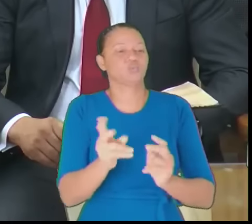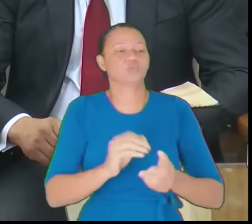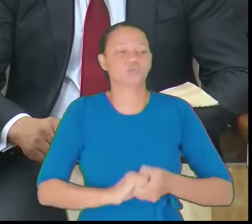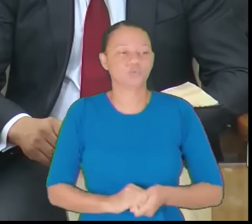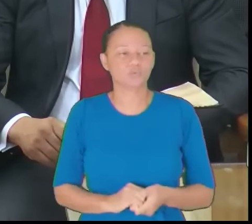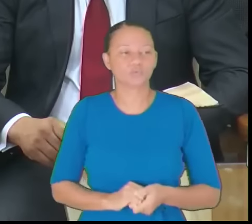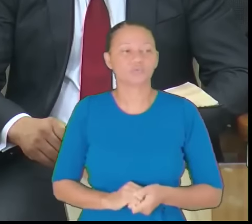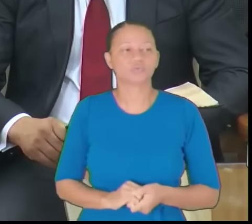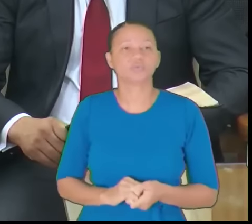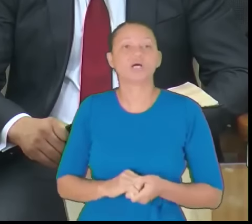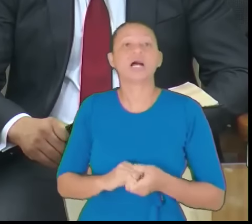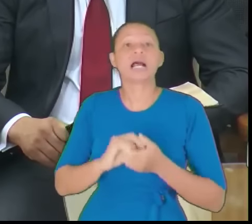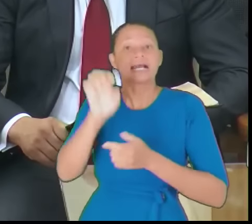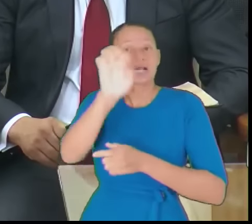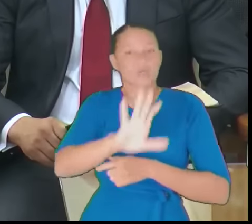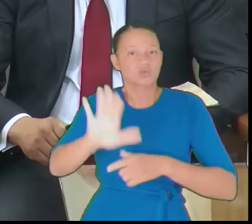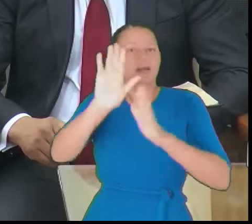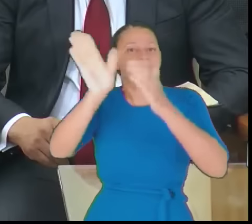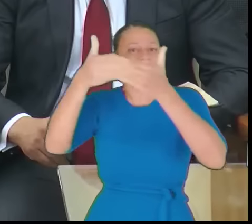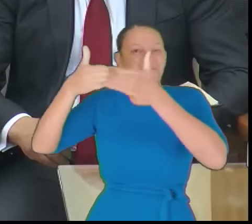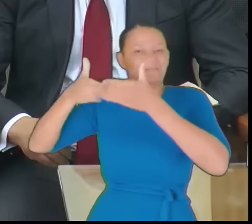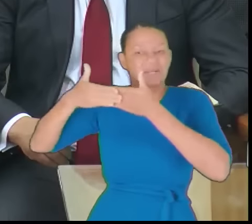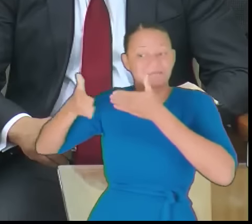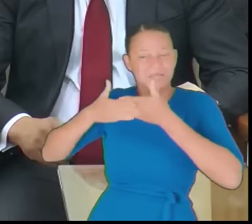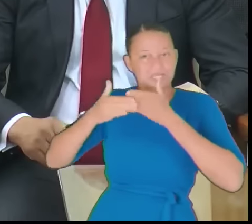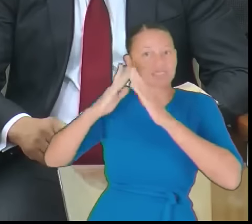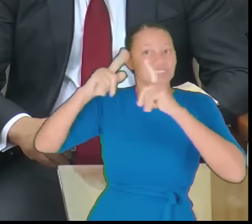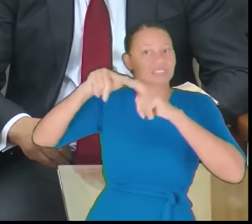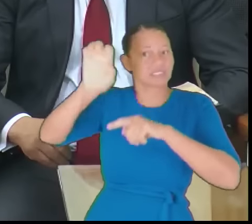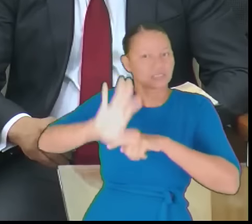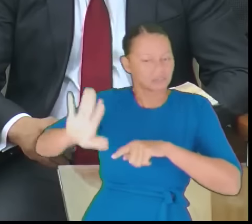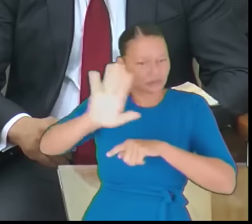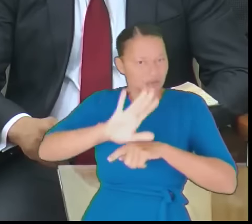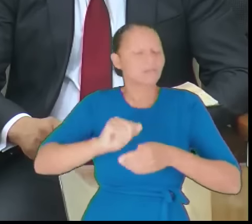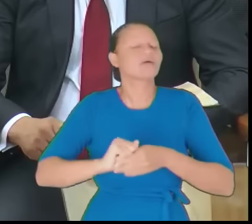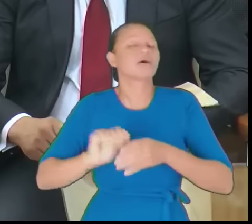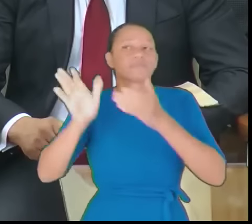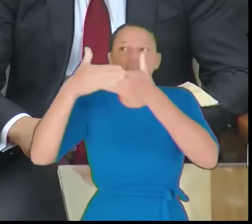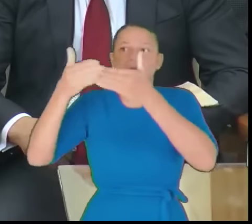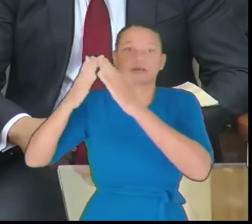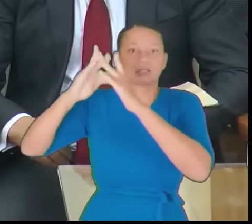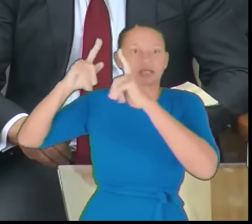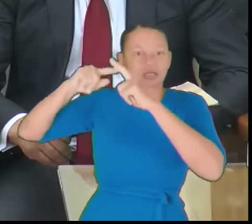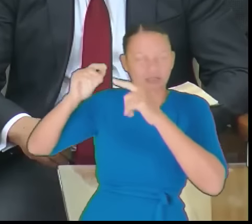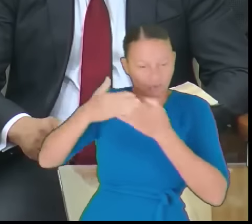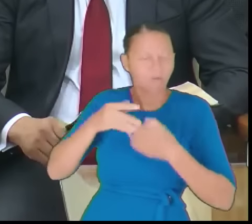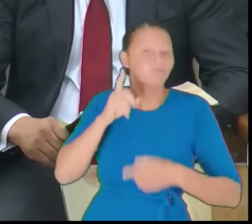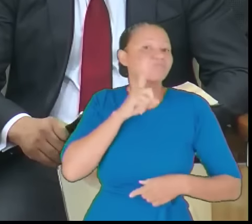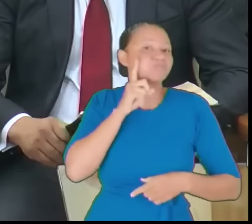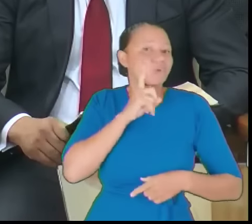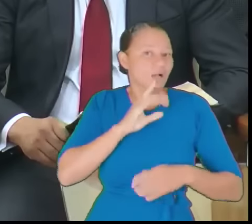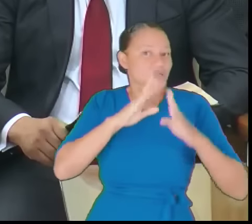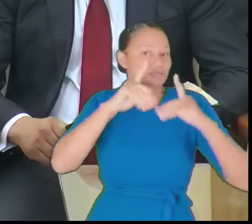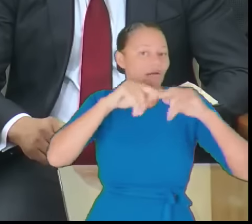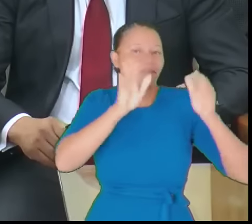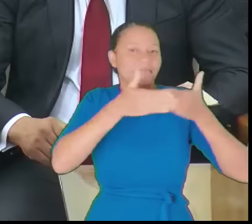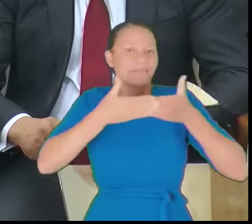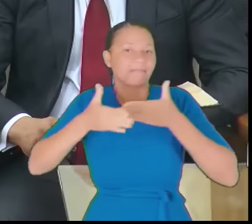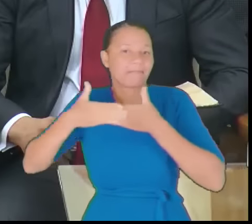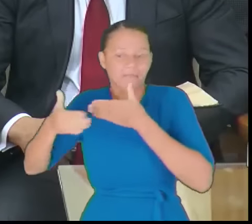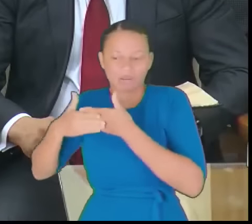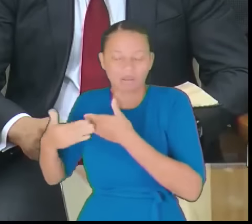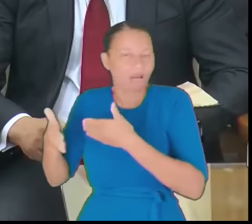Está fechando igreja na Europa. O liberalismo fechou igreja na Europa. Está fechando igreja na Europa. Está fechando igreja nos Estados Unidos. Está fechando igreja em